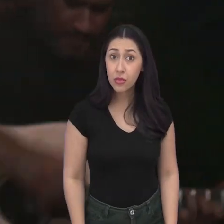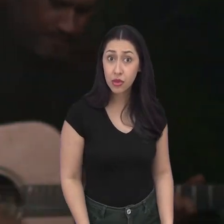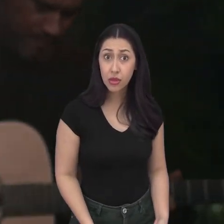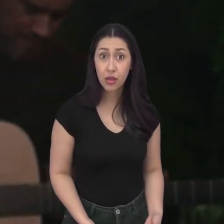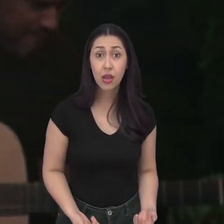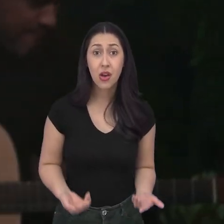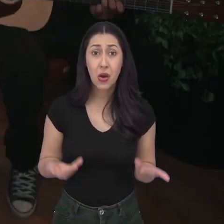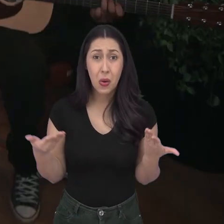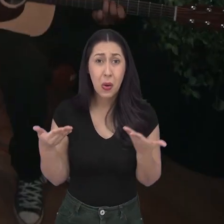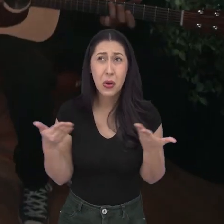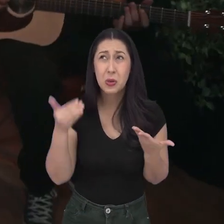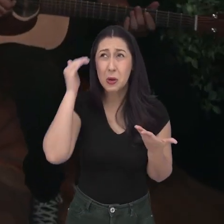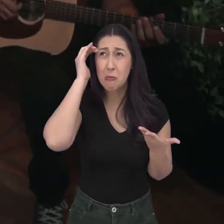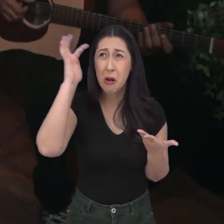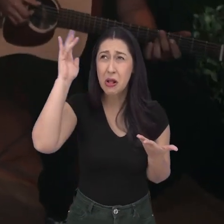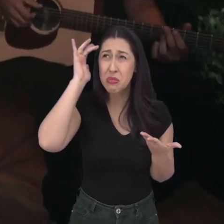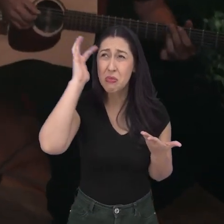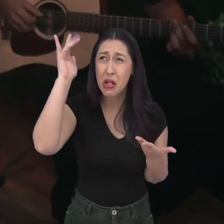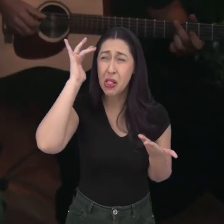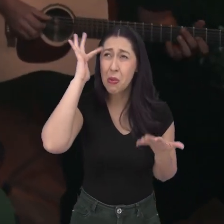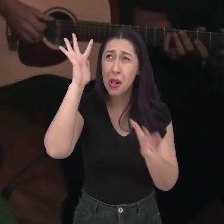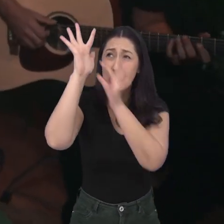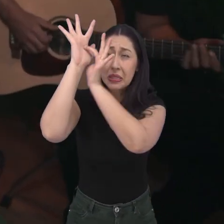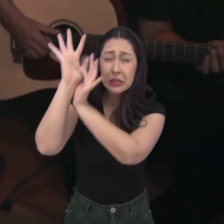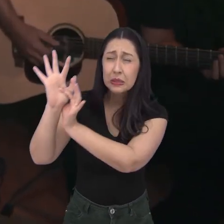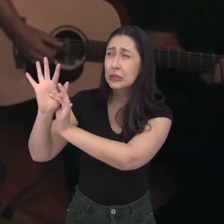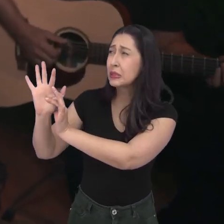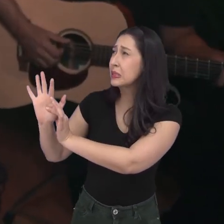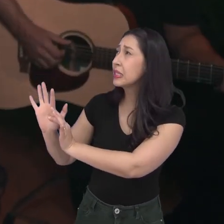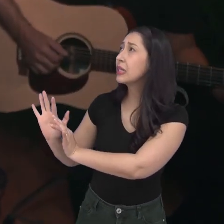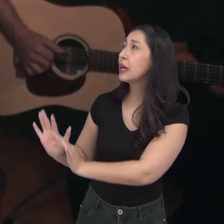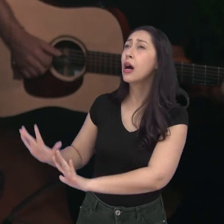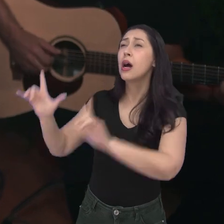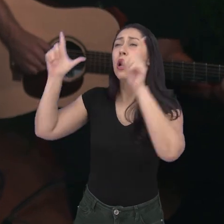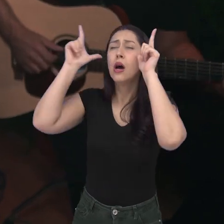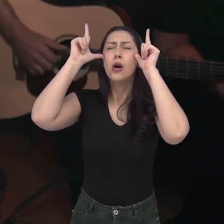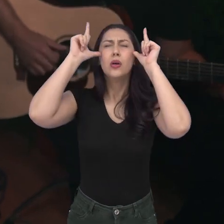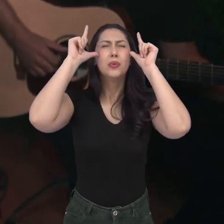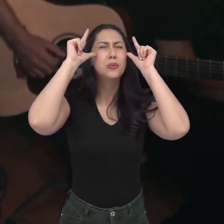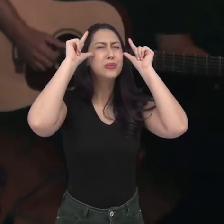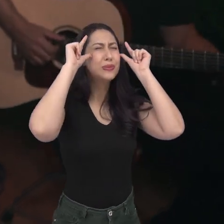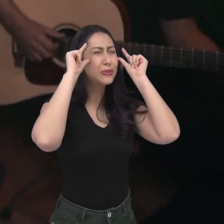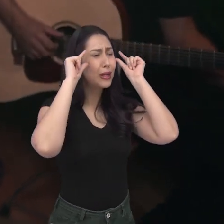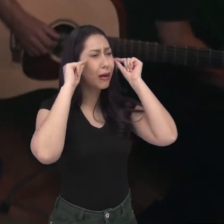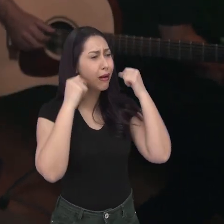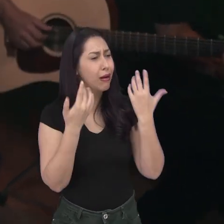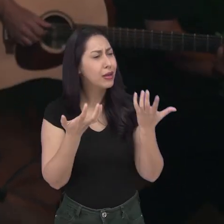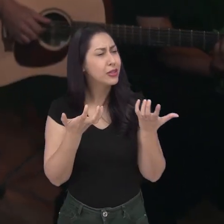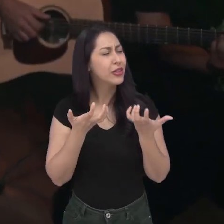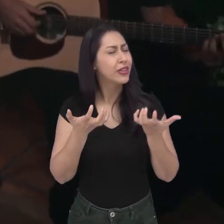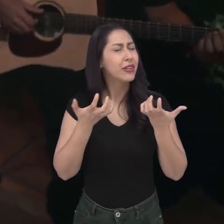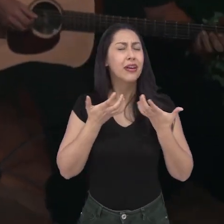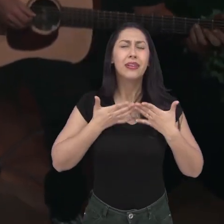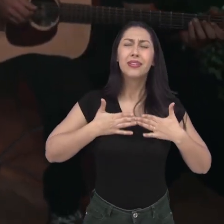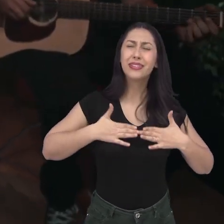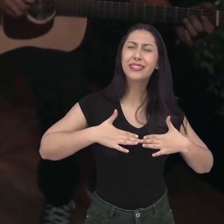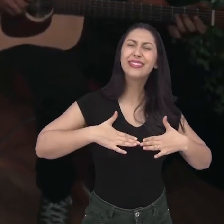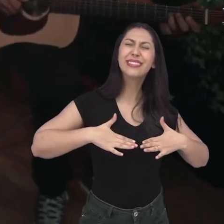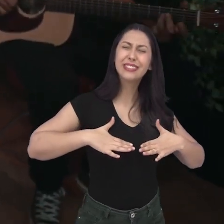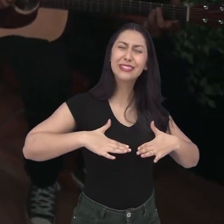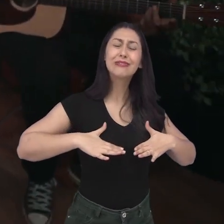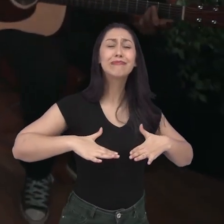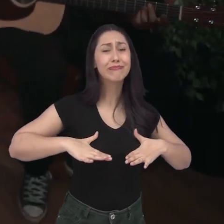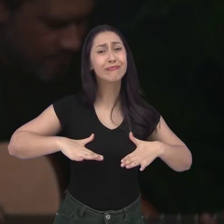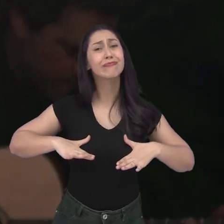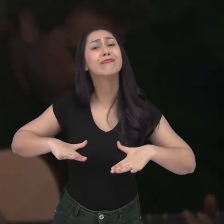Hoje eu evitei meus pensamentos, estive num momento, e aqui nesse momento é onde eu quero